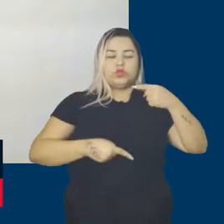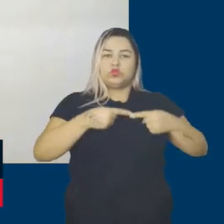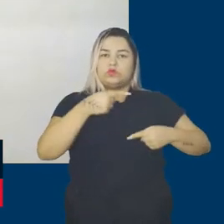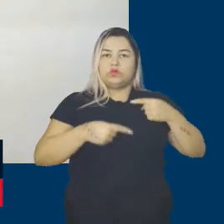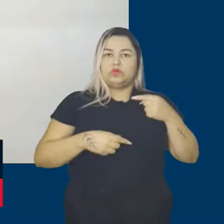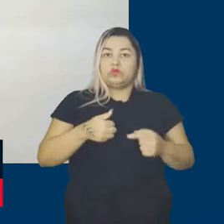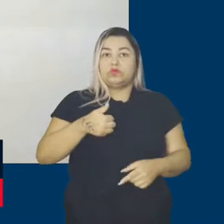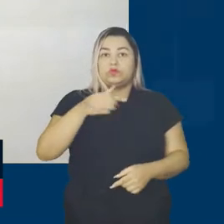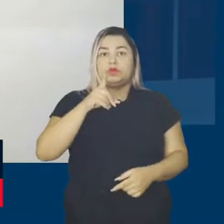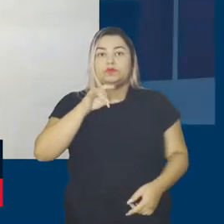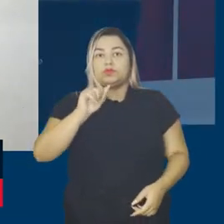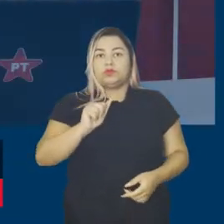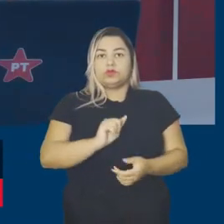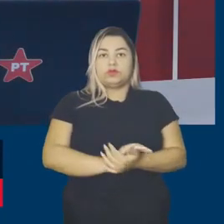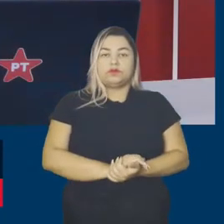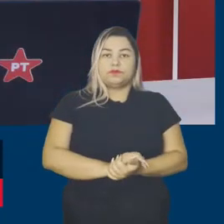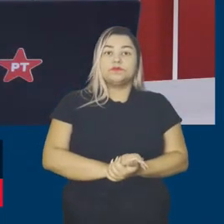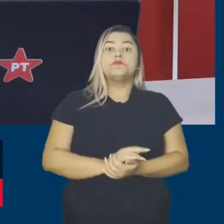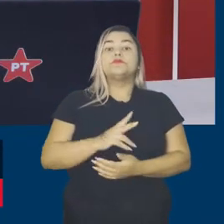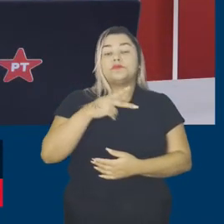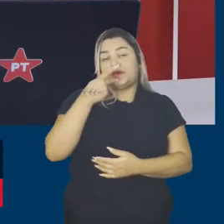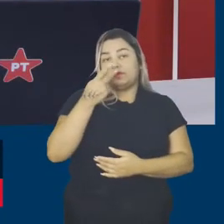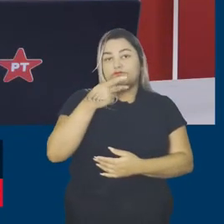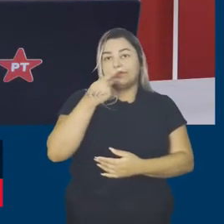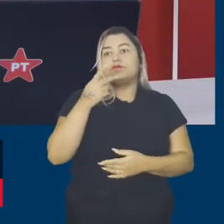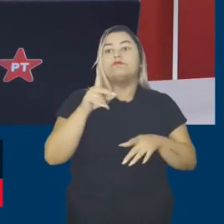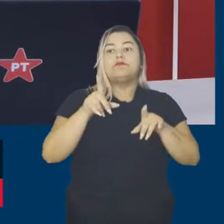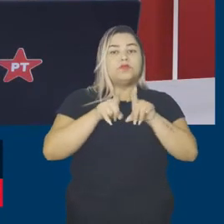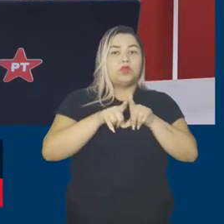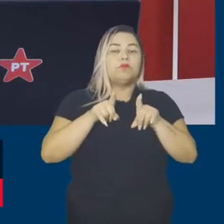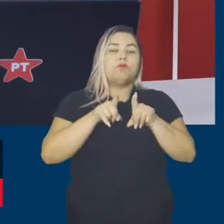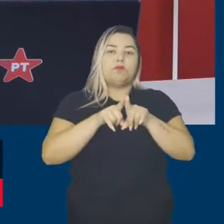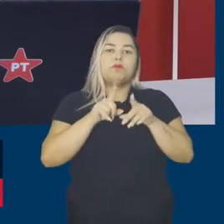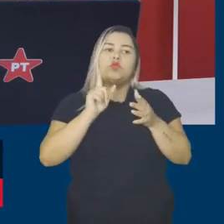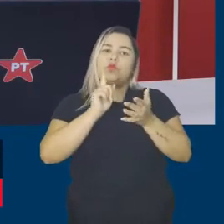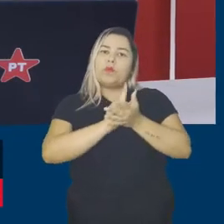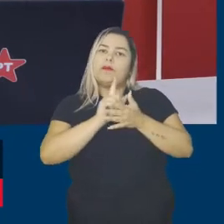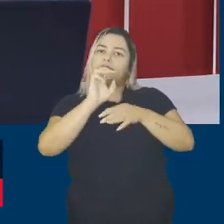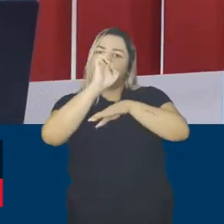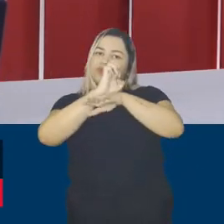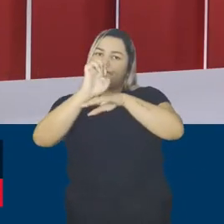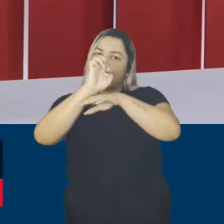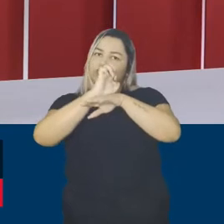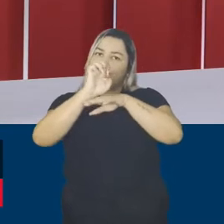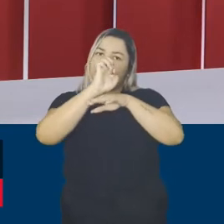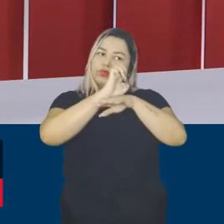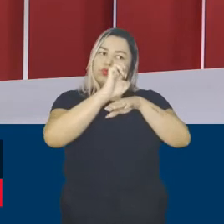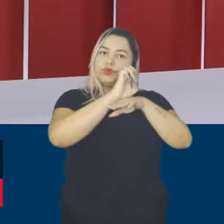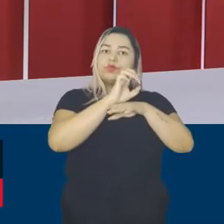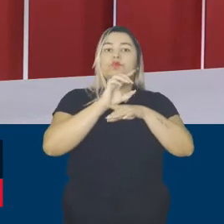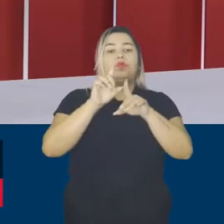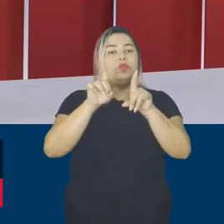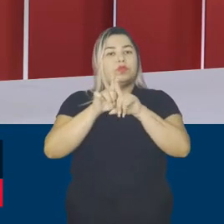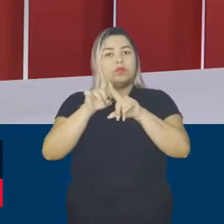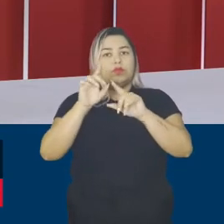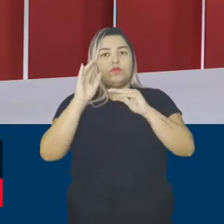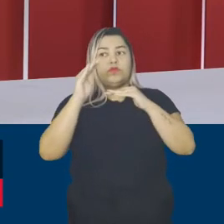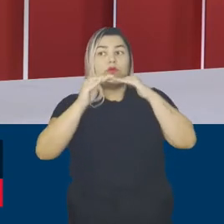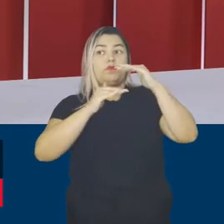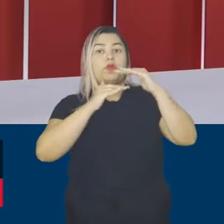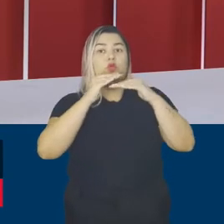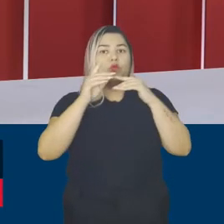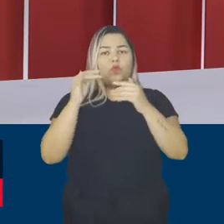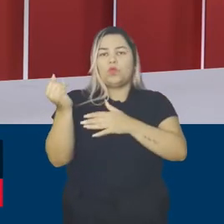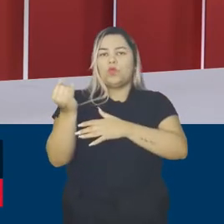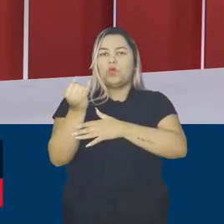dia. Como você falou, nessa questão do papel do Estado como indutor do desenvolvimento, também foi um ponto